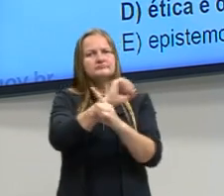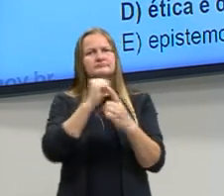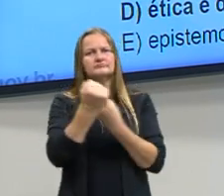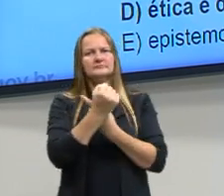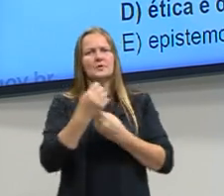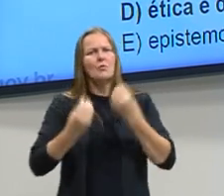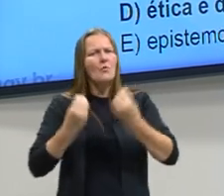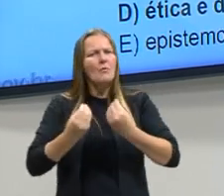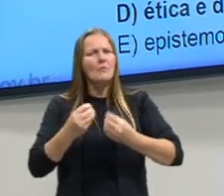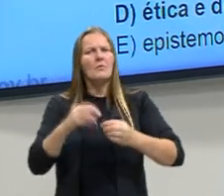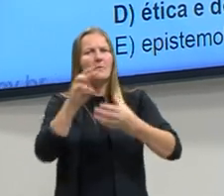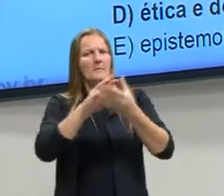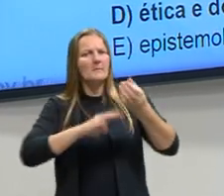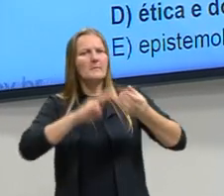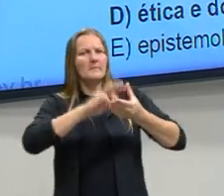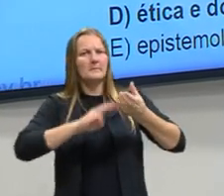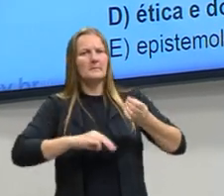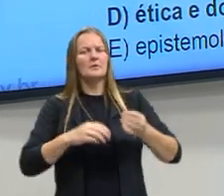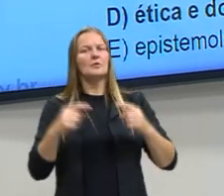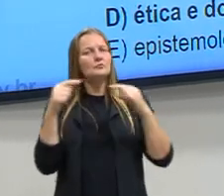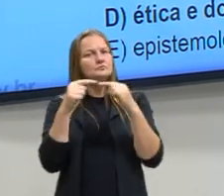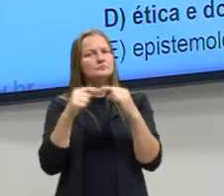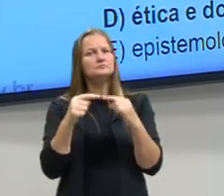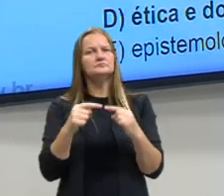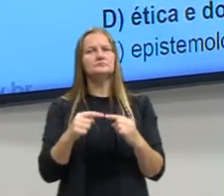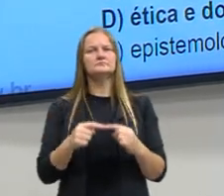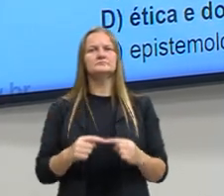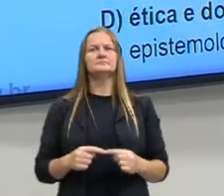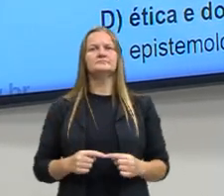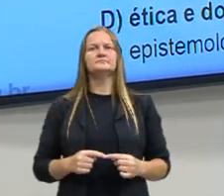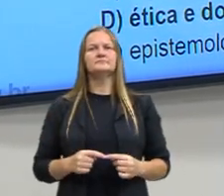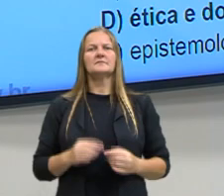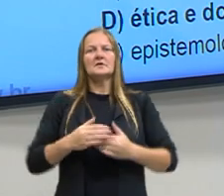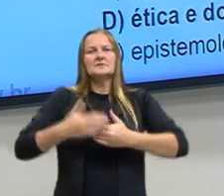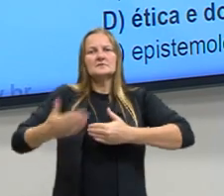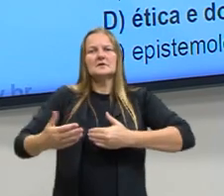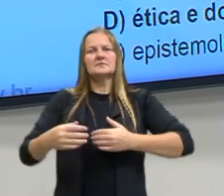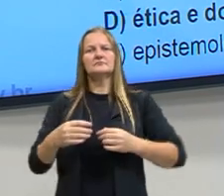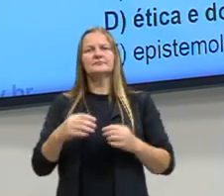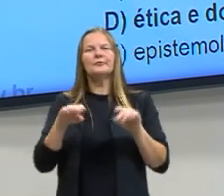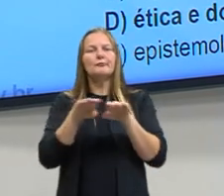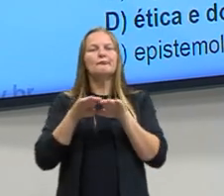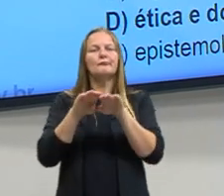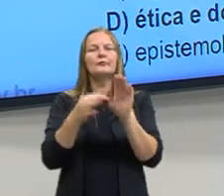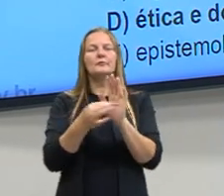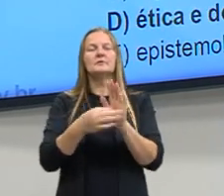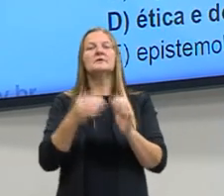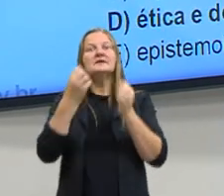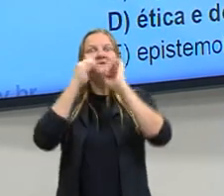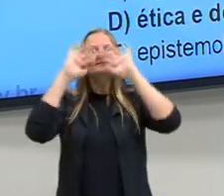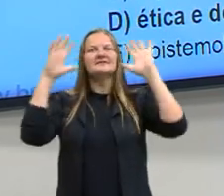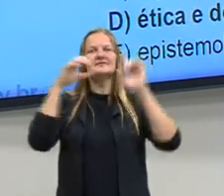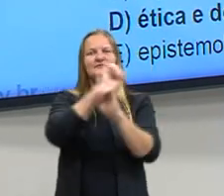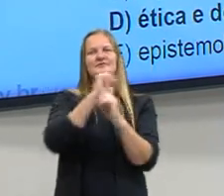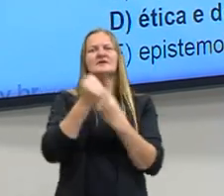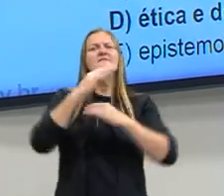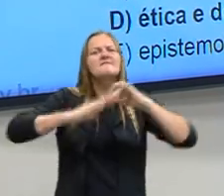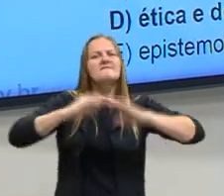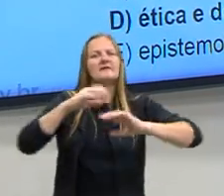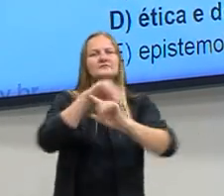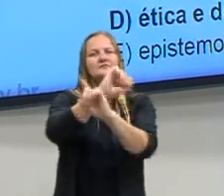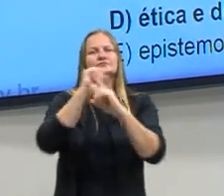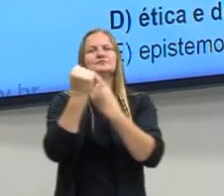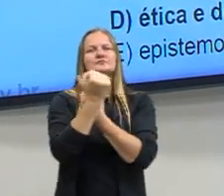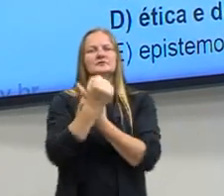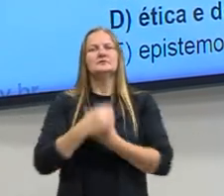de forma metodológica objetiva a saiu do senso comum entender a sociedade através dos fatos sociais